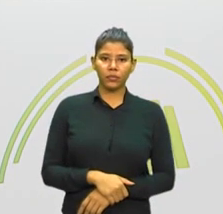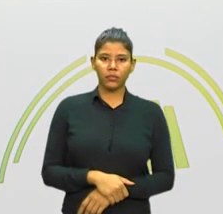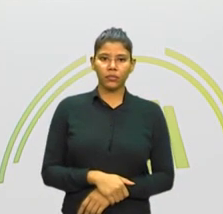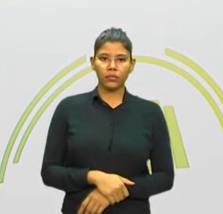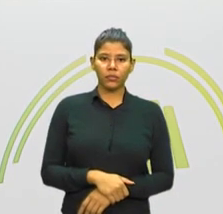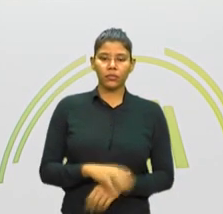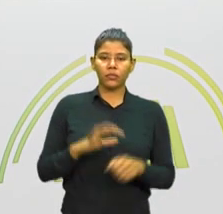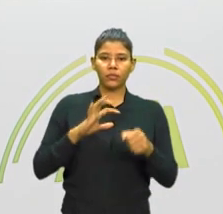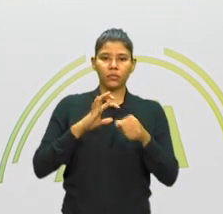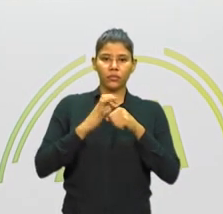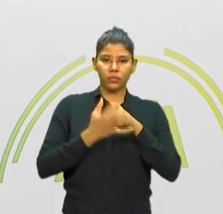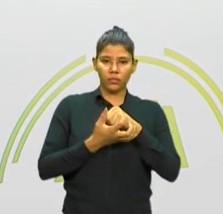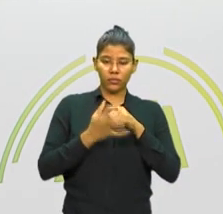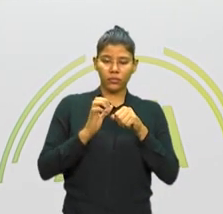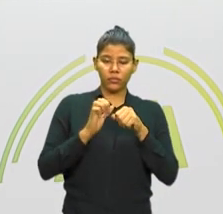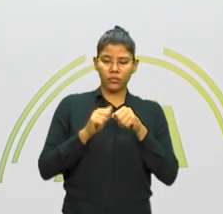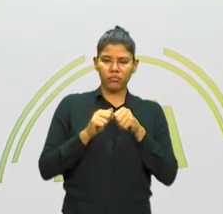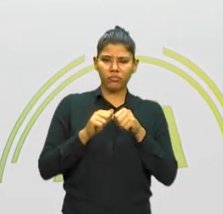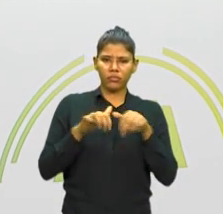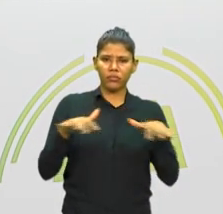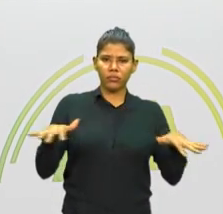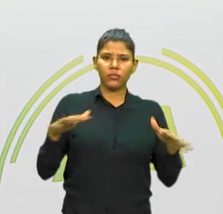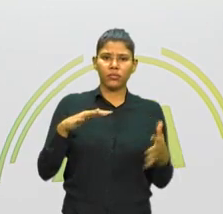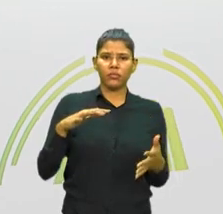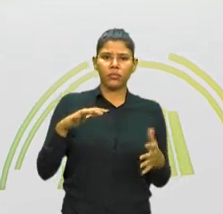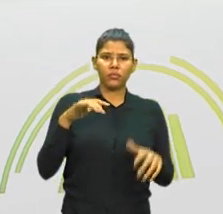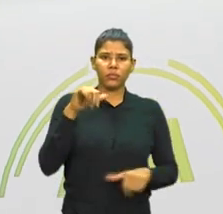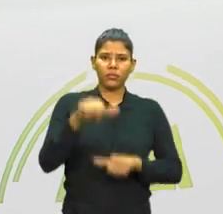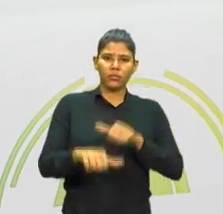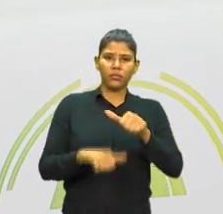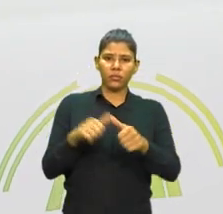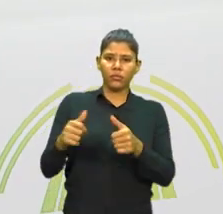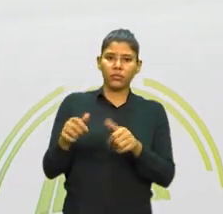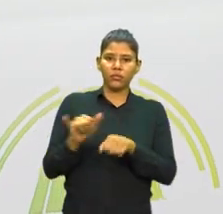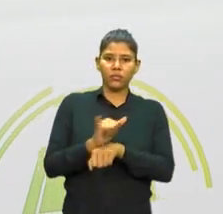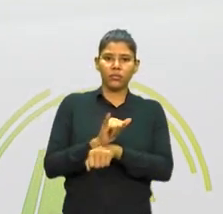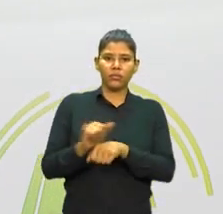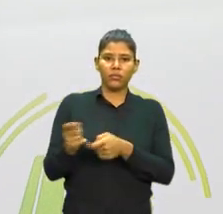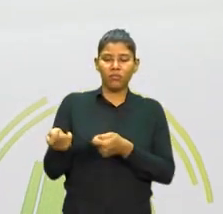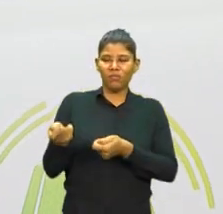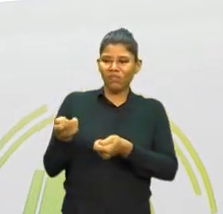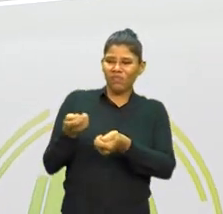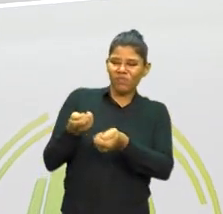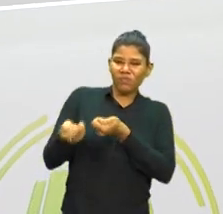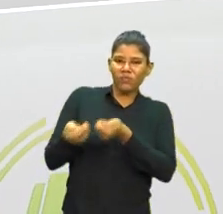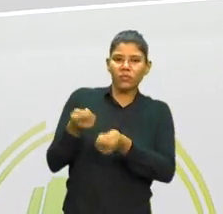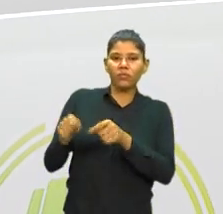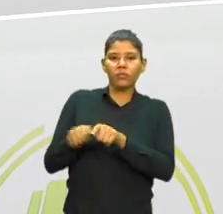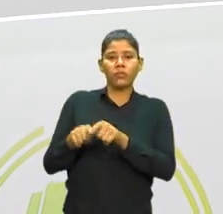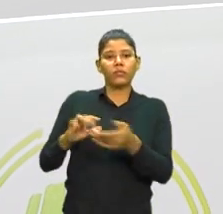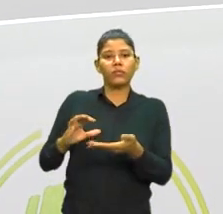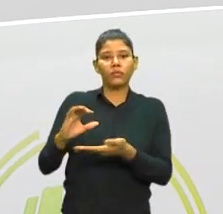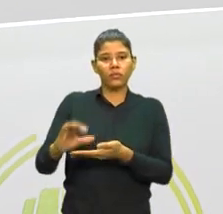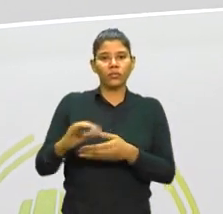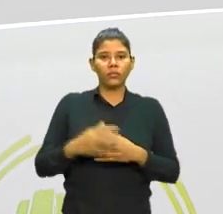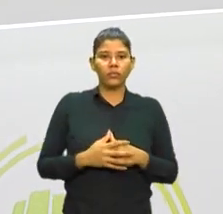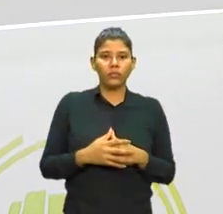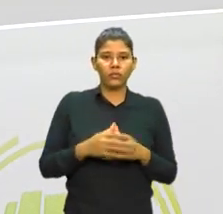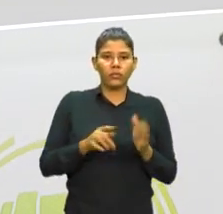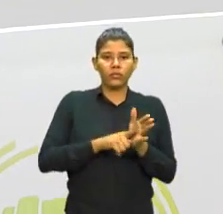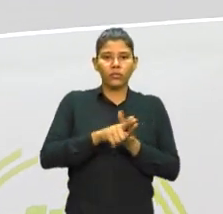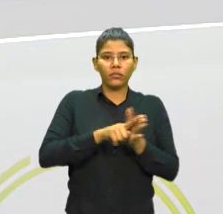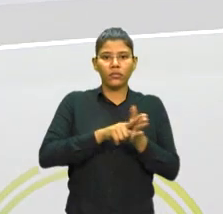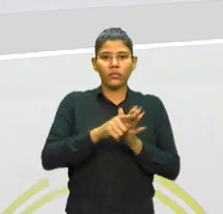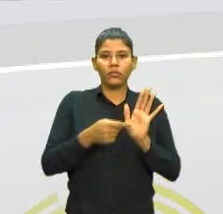pandemia da covid-19 mudou a forma de economizar e investir das pessoas um levantamento aponta que